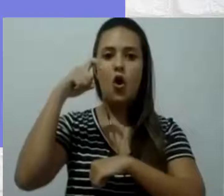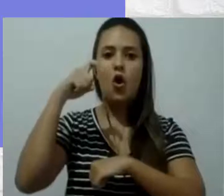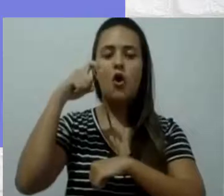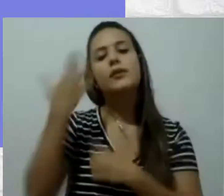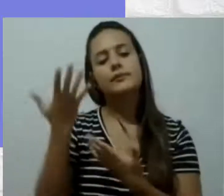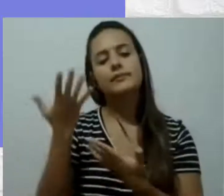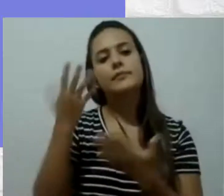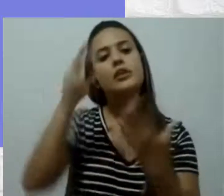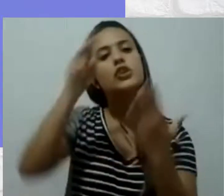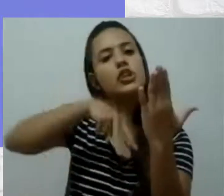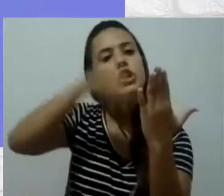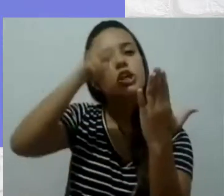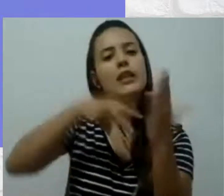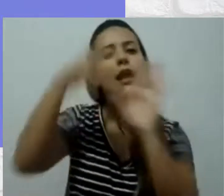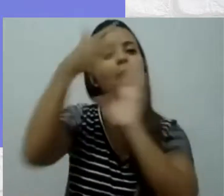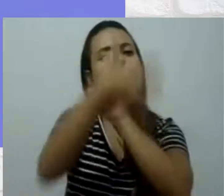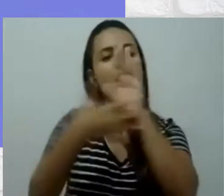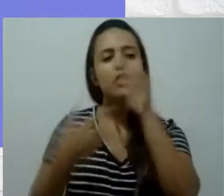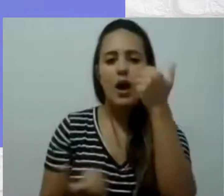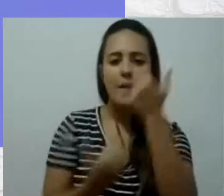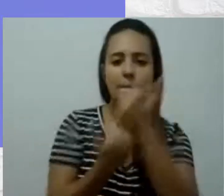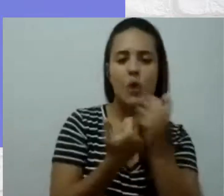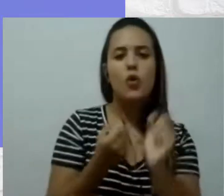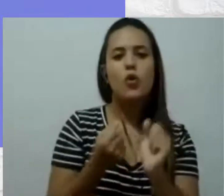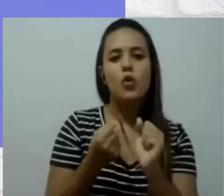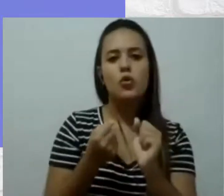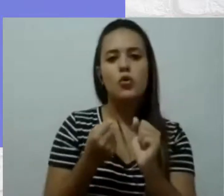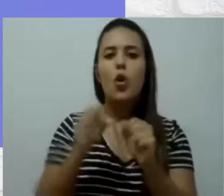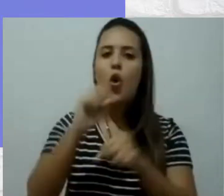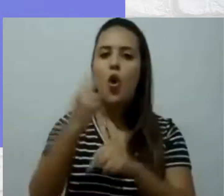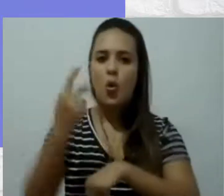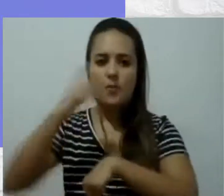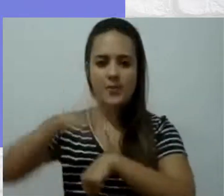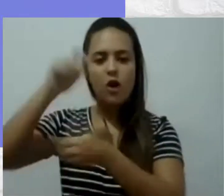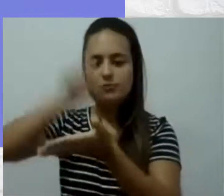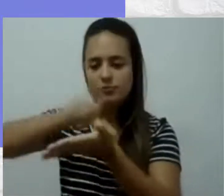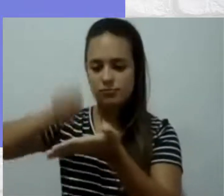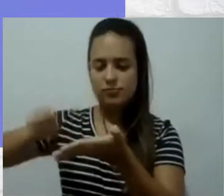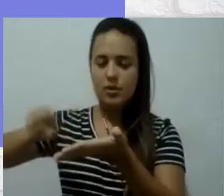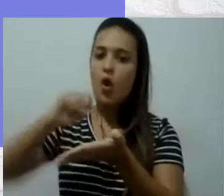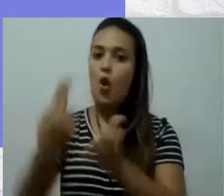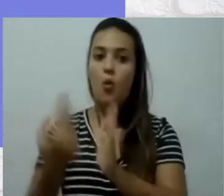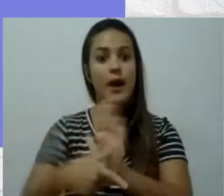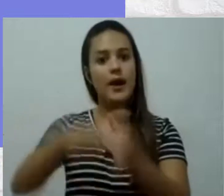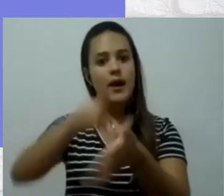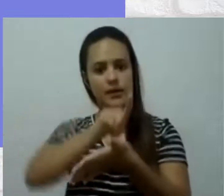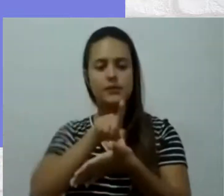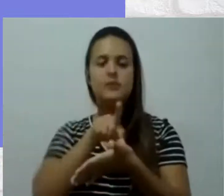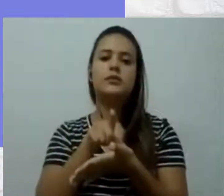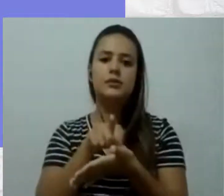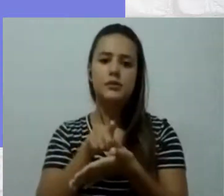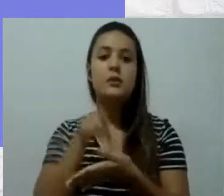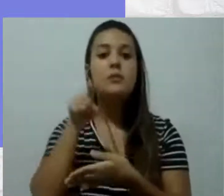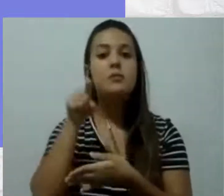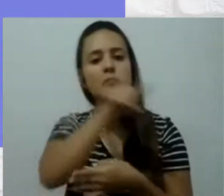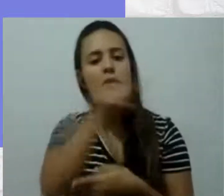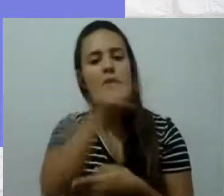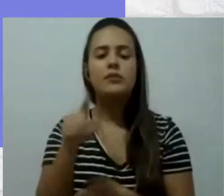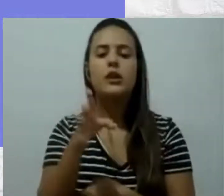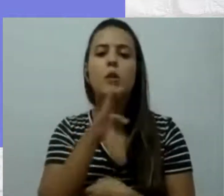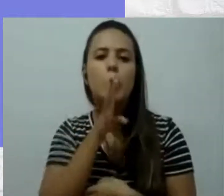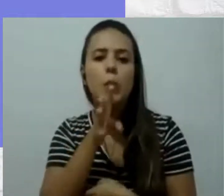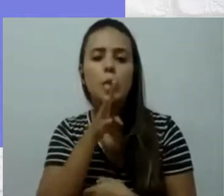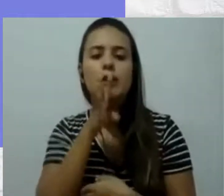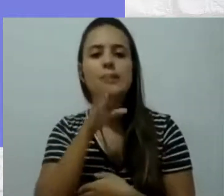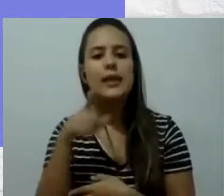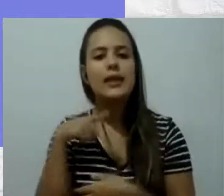que vocês tanto estão lendo os textos de apoio, quanto desenvolvendo, e até antes, né?